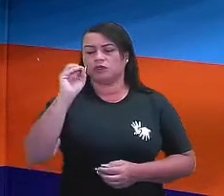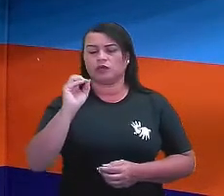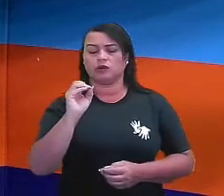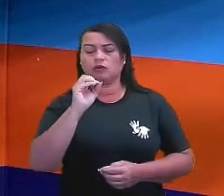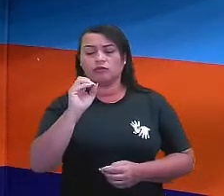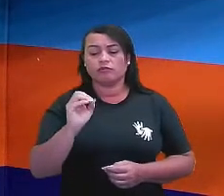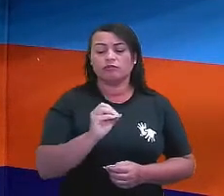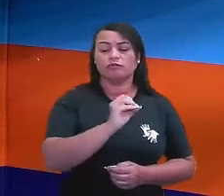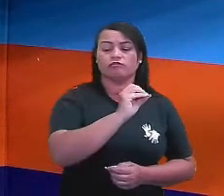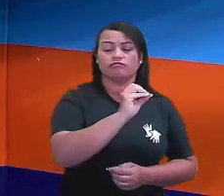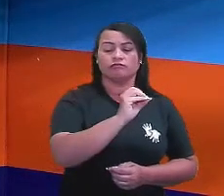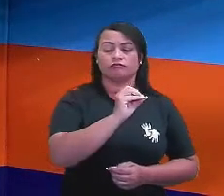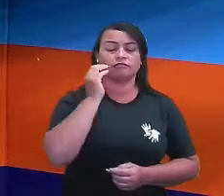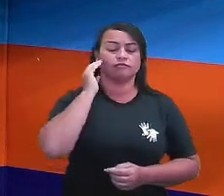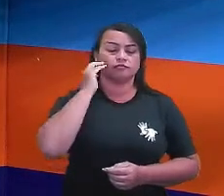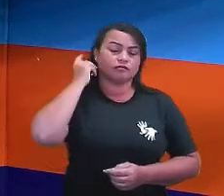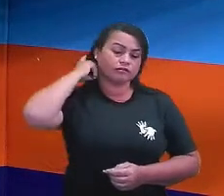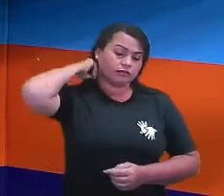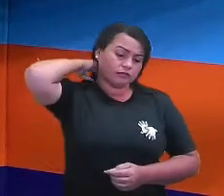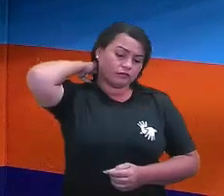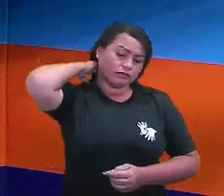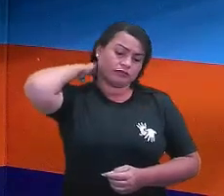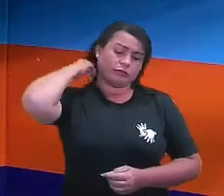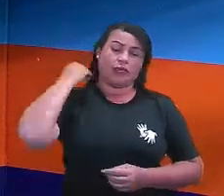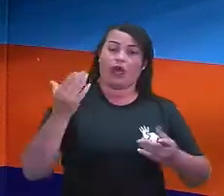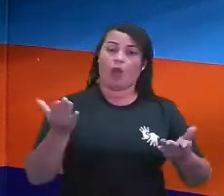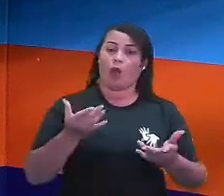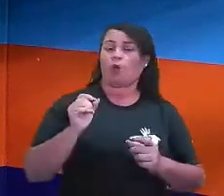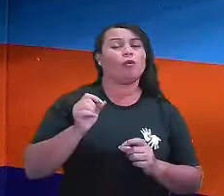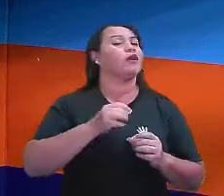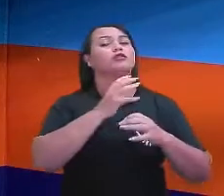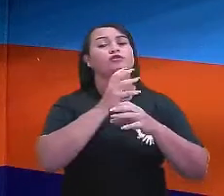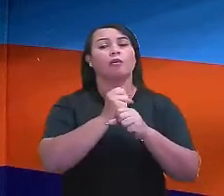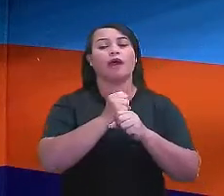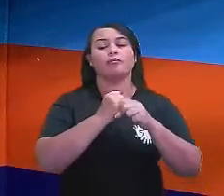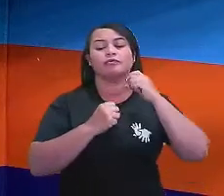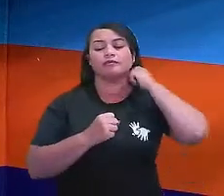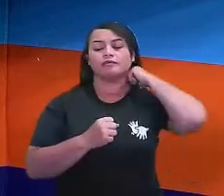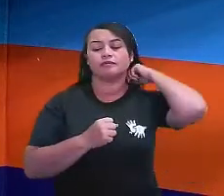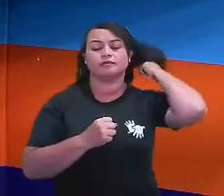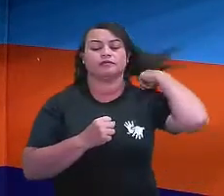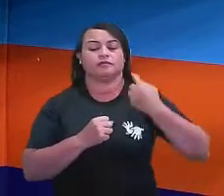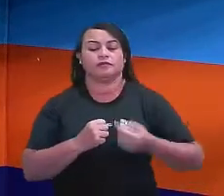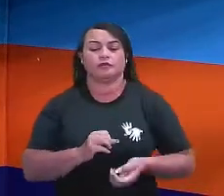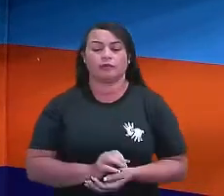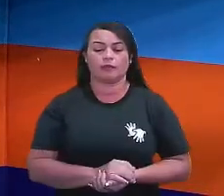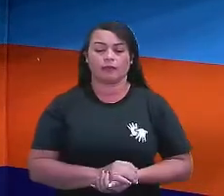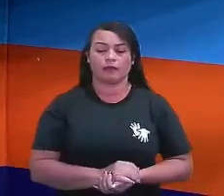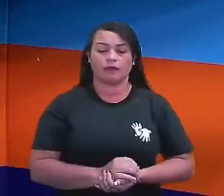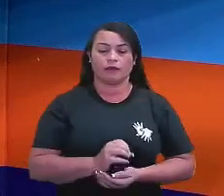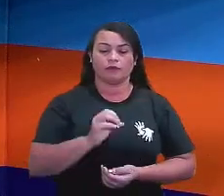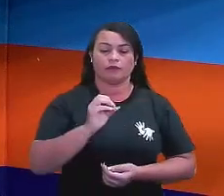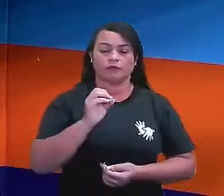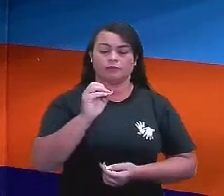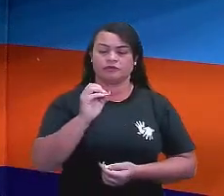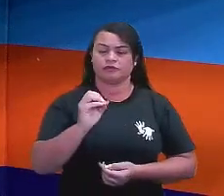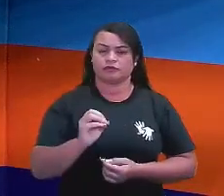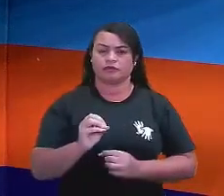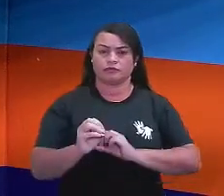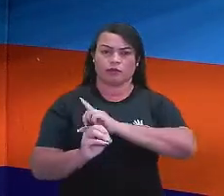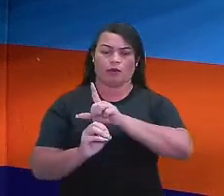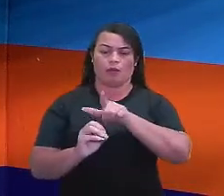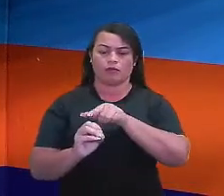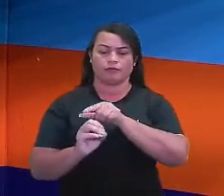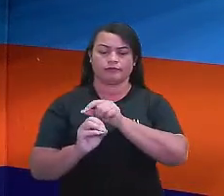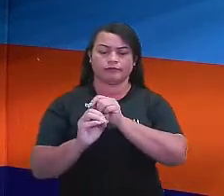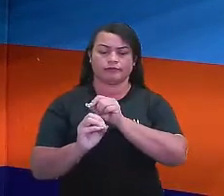uma casinha e continuei. Agora eu vou somar. Ó, 0, tem alguma coisa aqui?